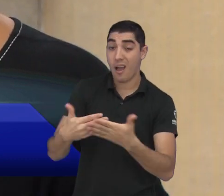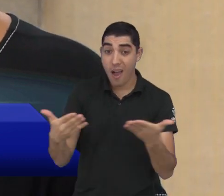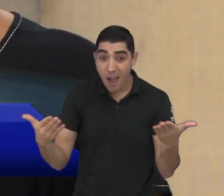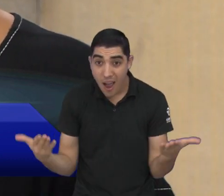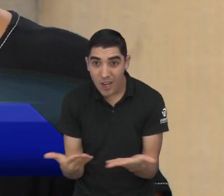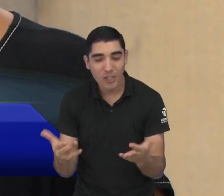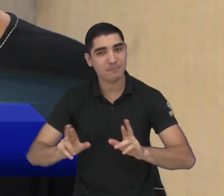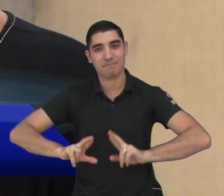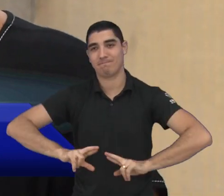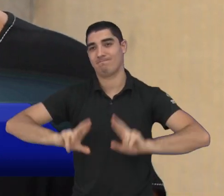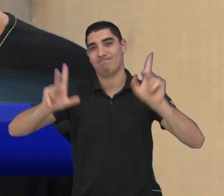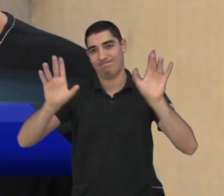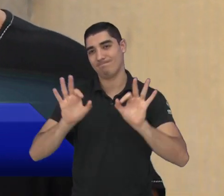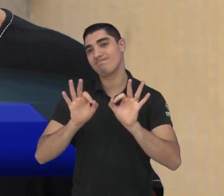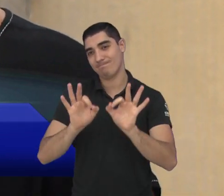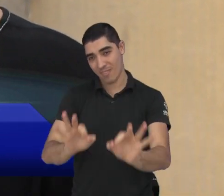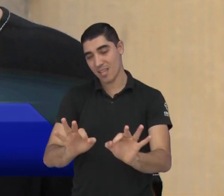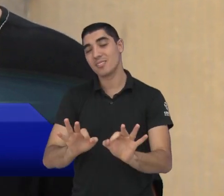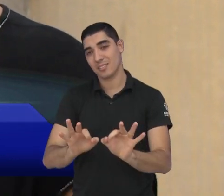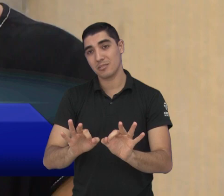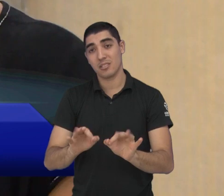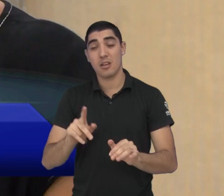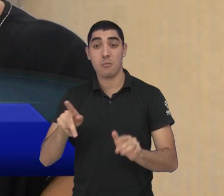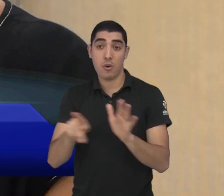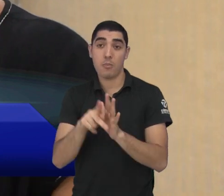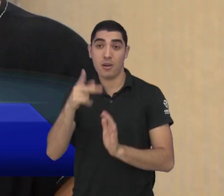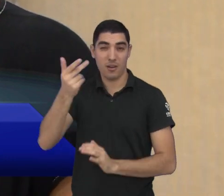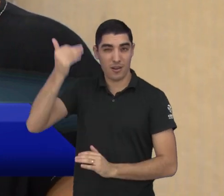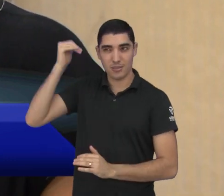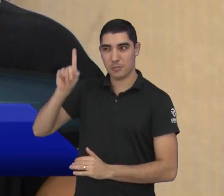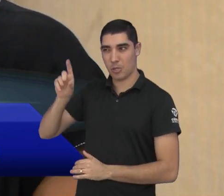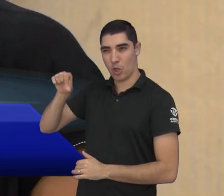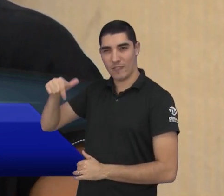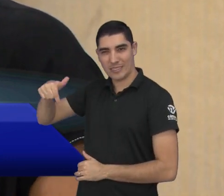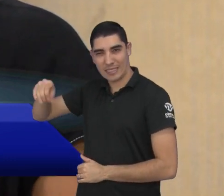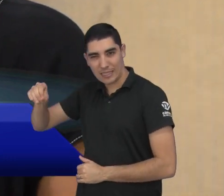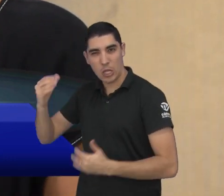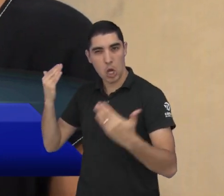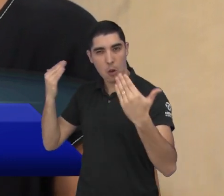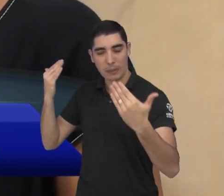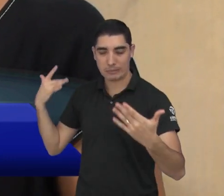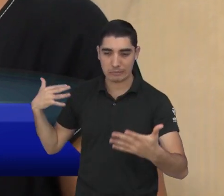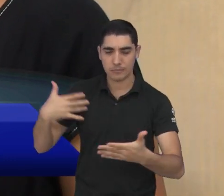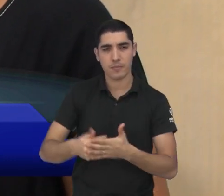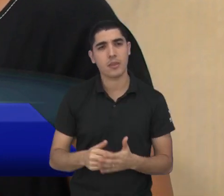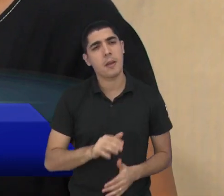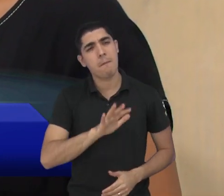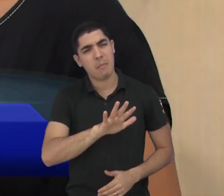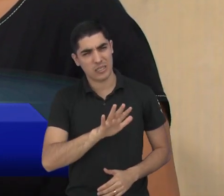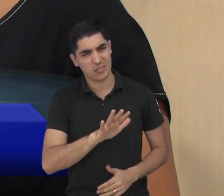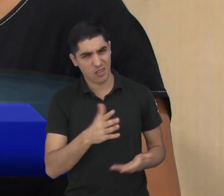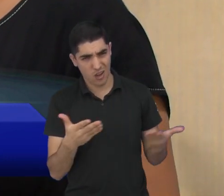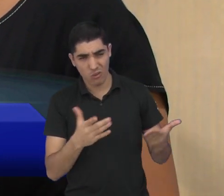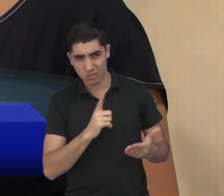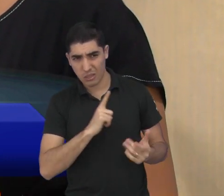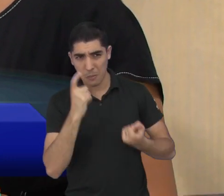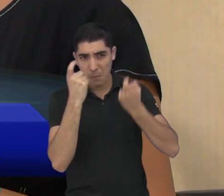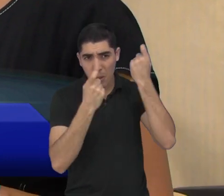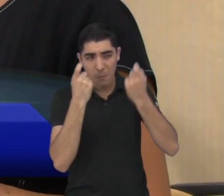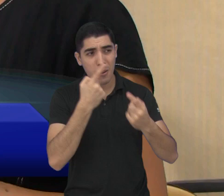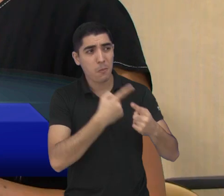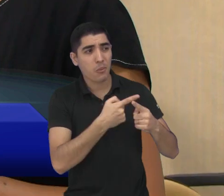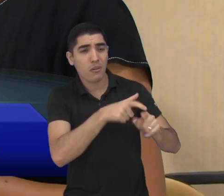de fato, algo que foi plantado ali, né, a nível nacional nos anos 70. Agora, isso é uma preocupação para o